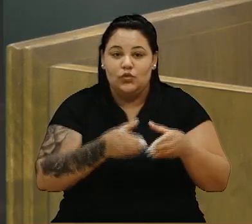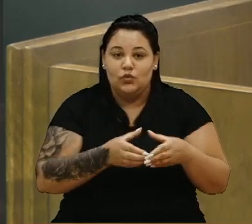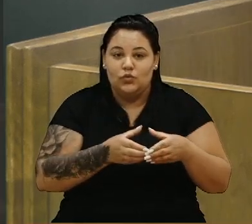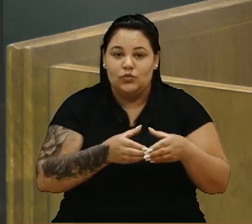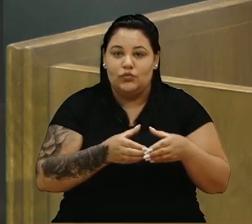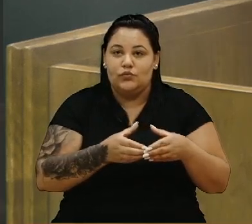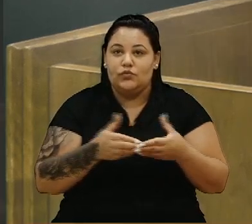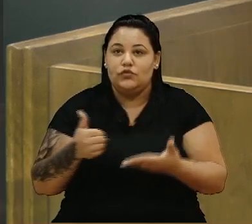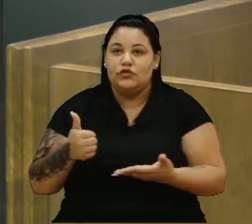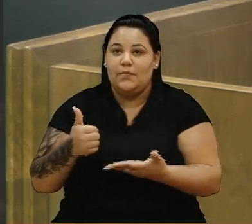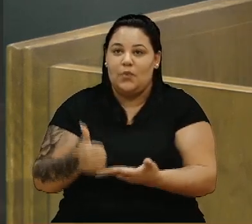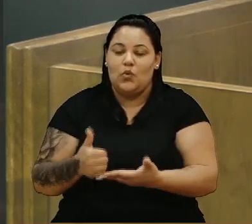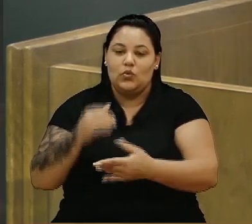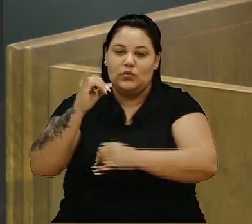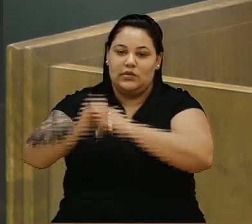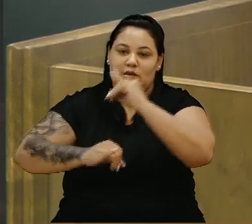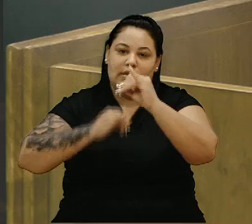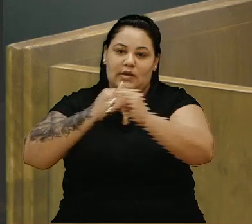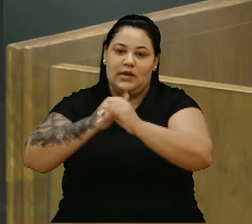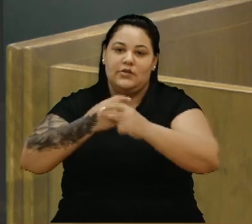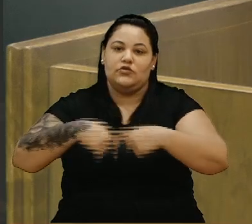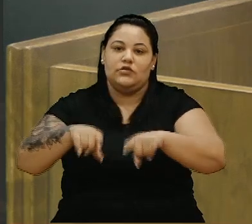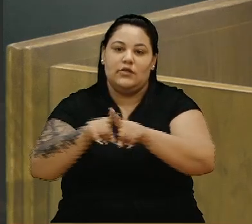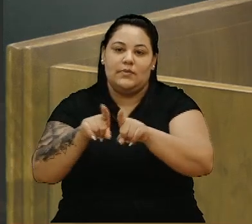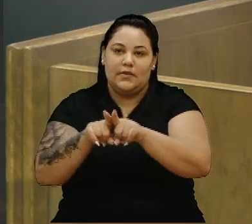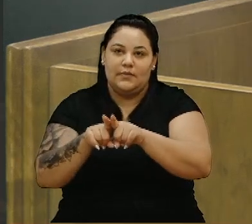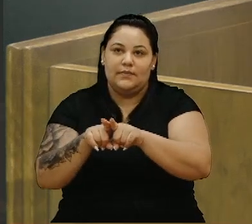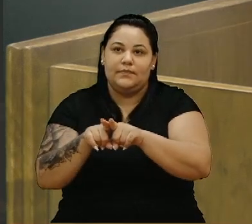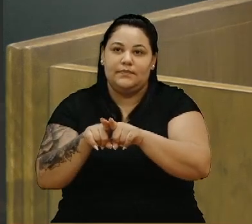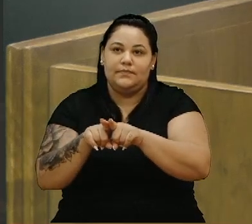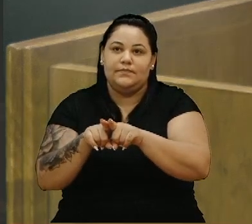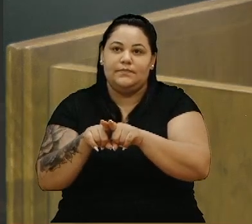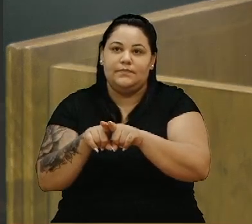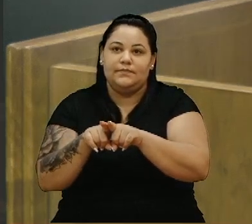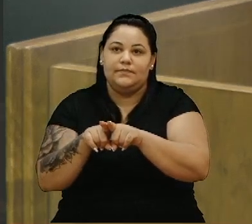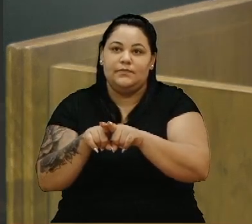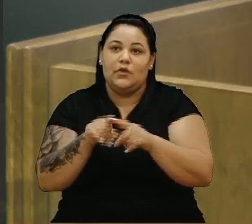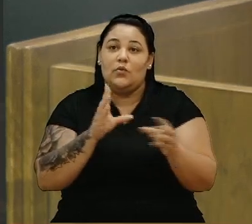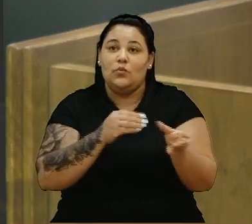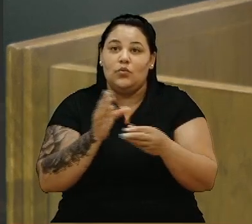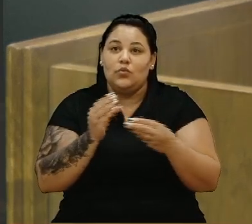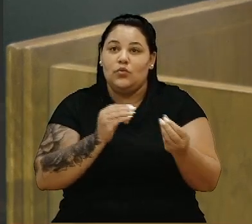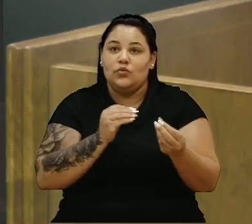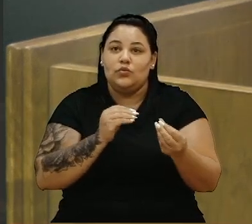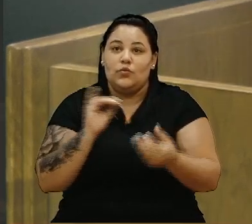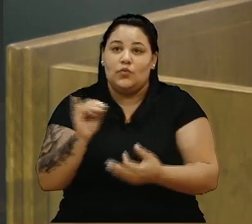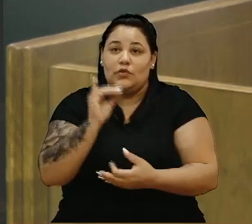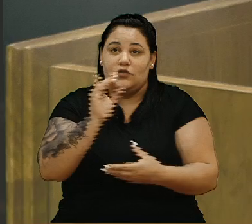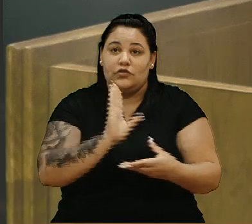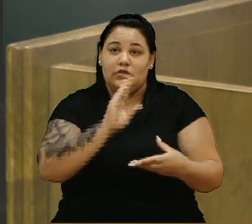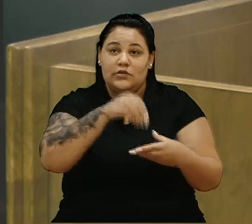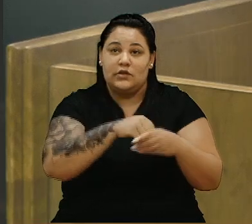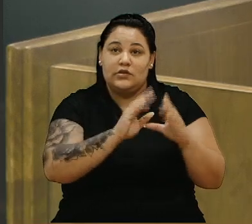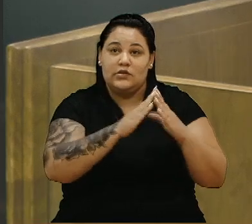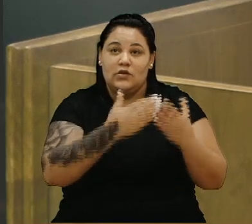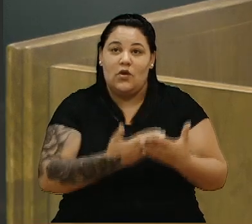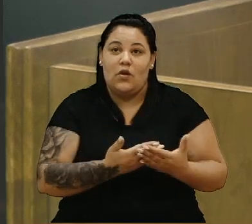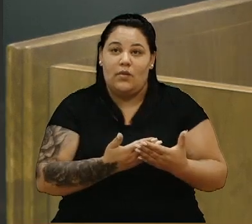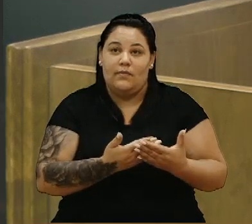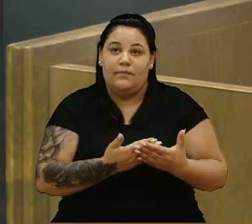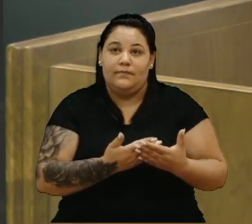de internet, enfim, bastante efetiva nas escolas. E claro,